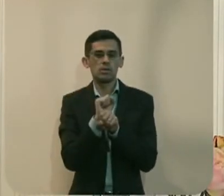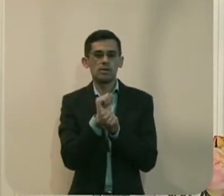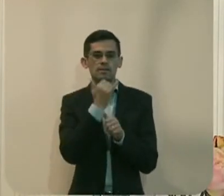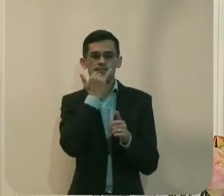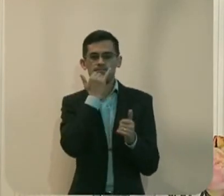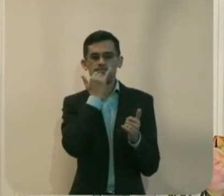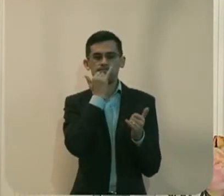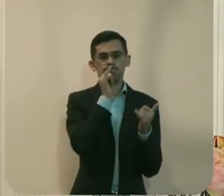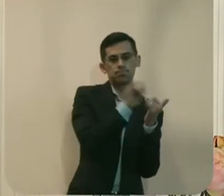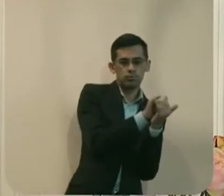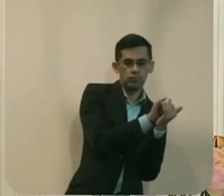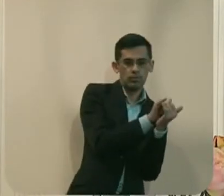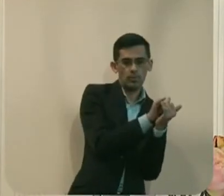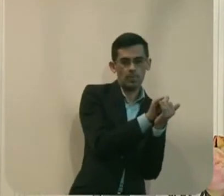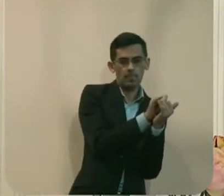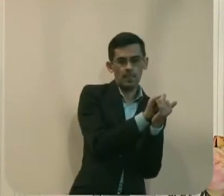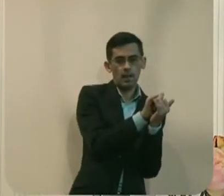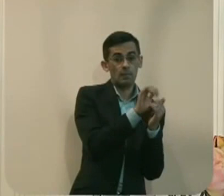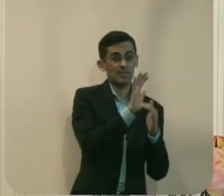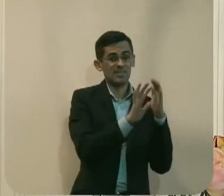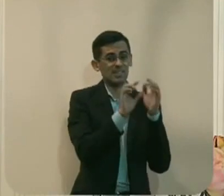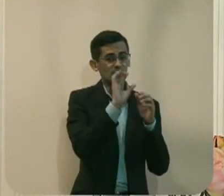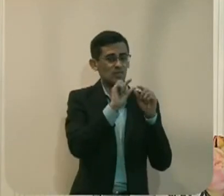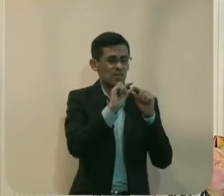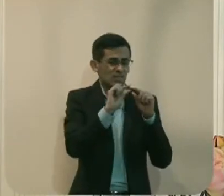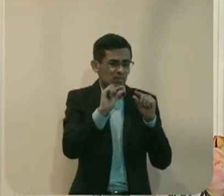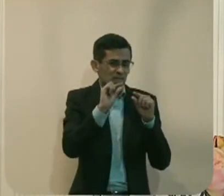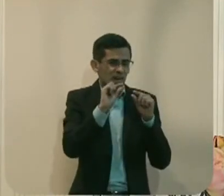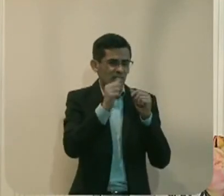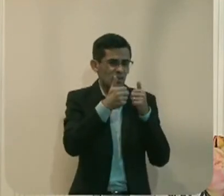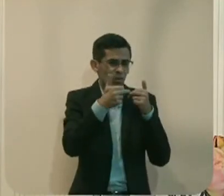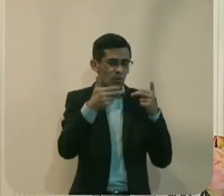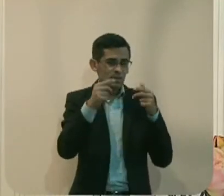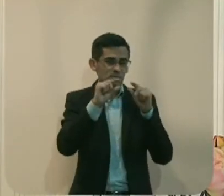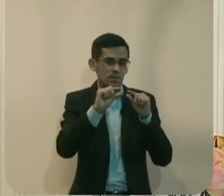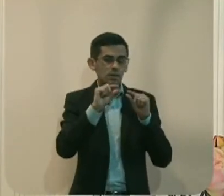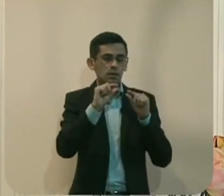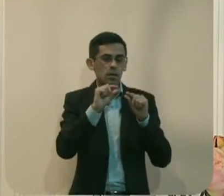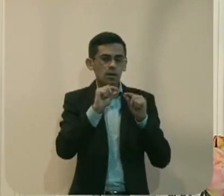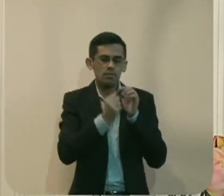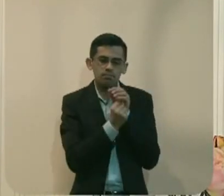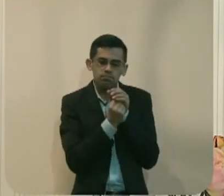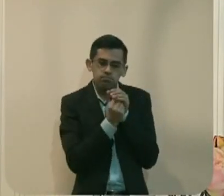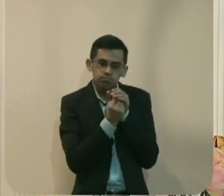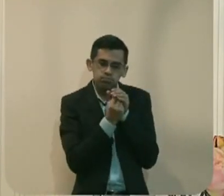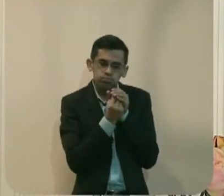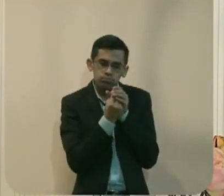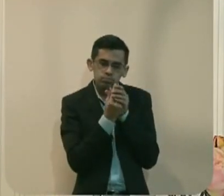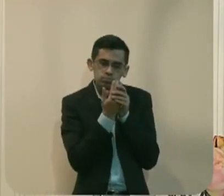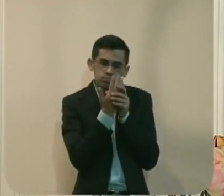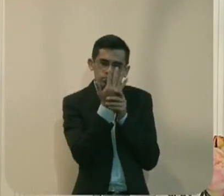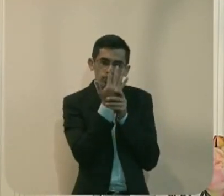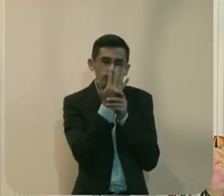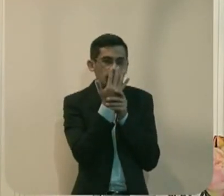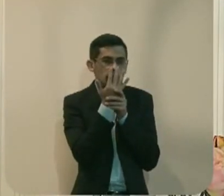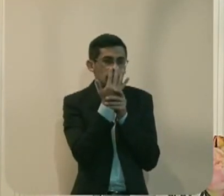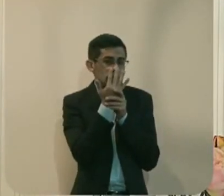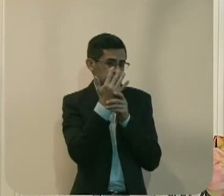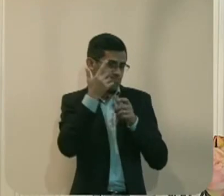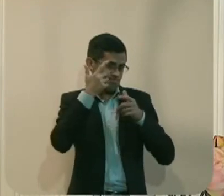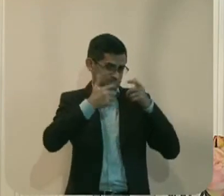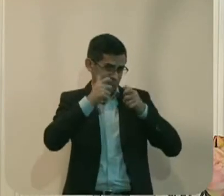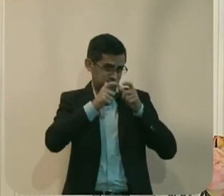ela na verdade deixa a raiz de amargura lá dentro brotar mais forte e uma guerra maior do que